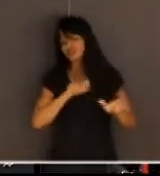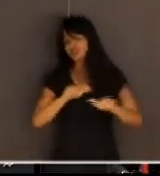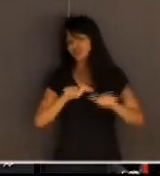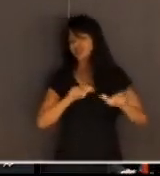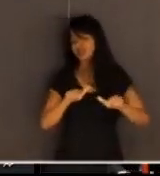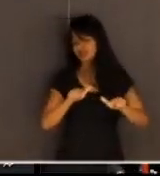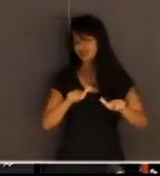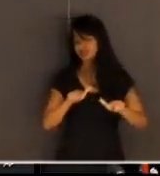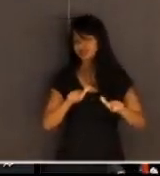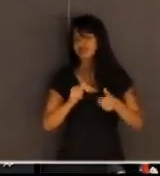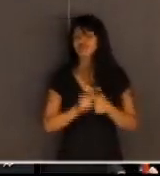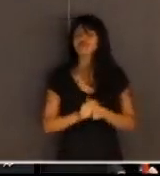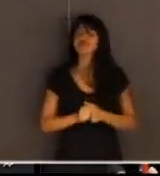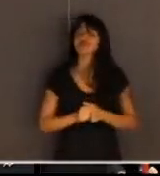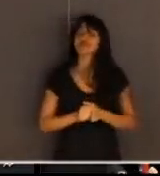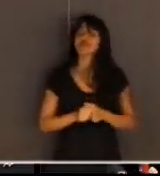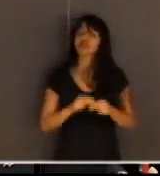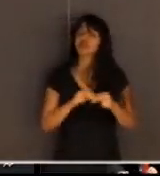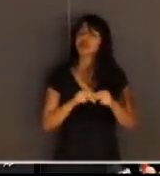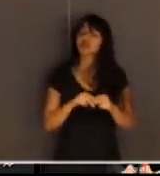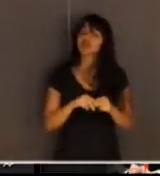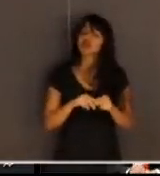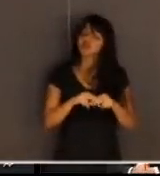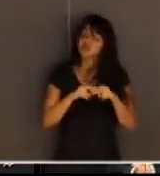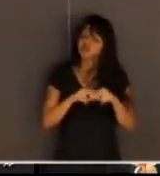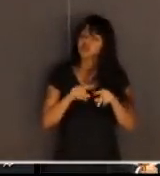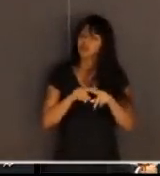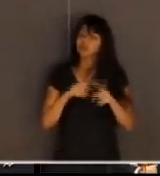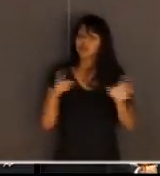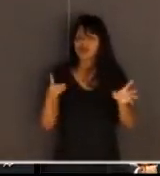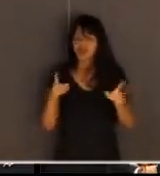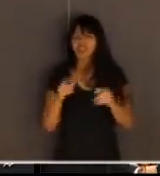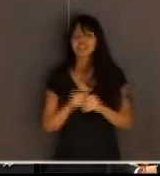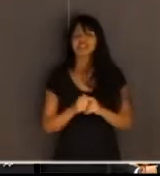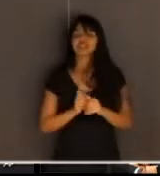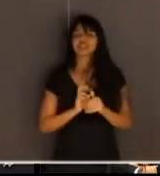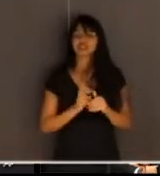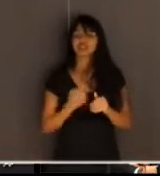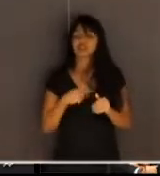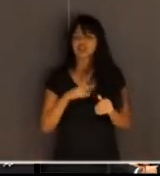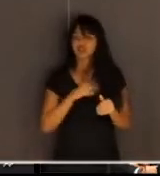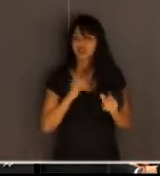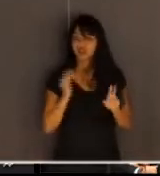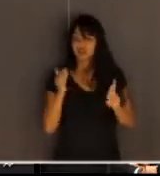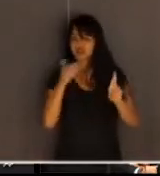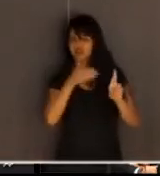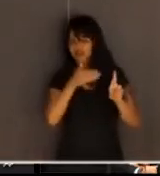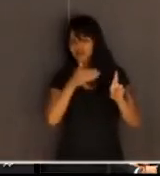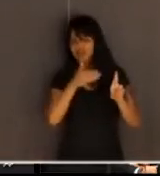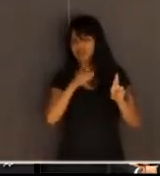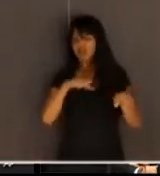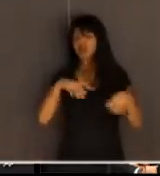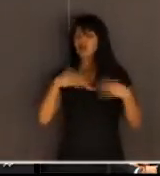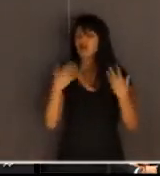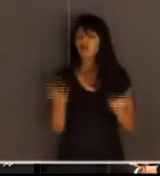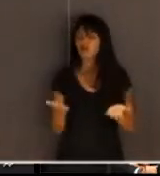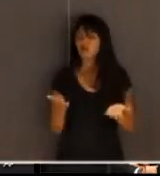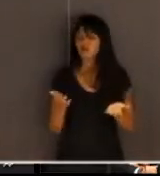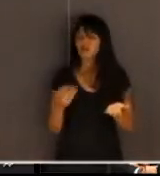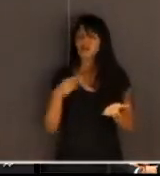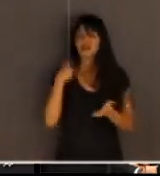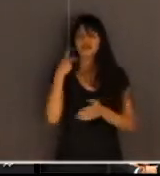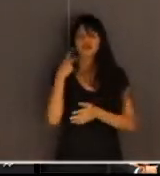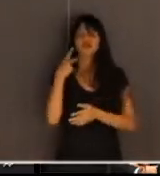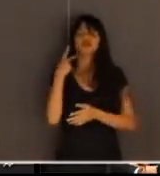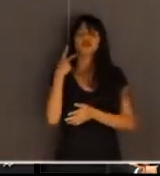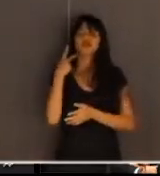plenário. Apesar disso, nossa referência, é claro, são os procuradores que tentam, de